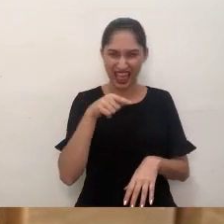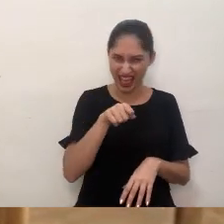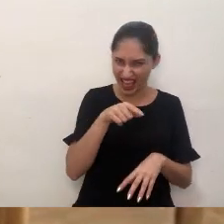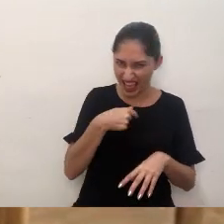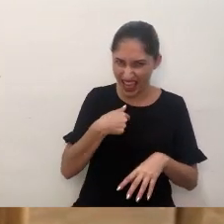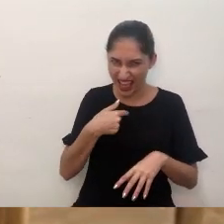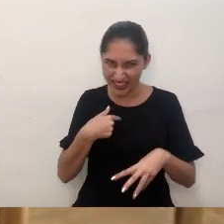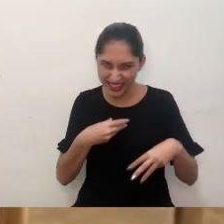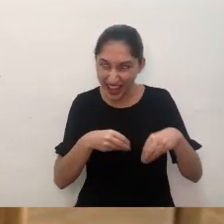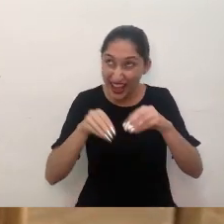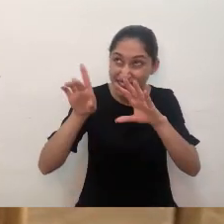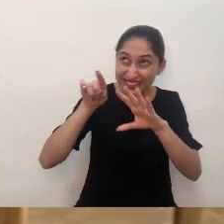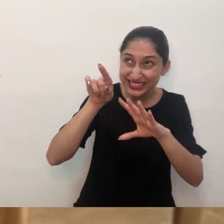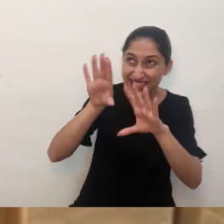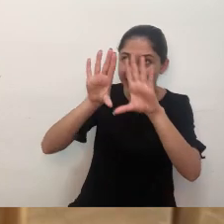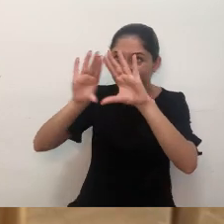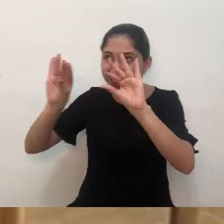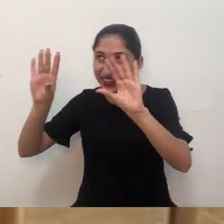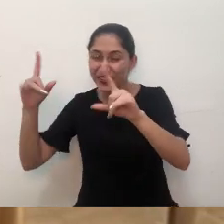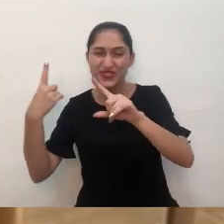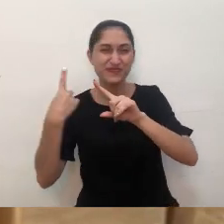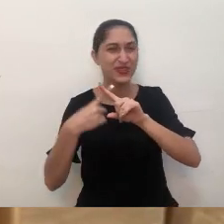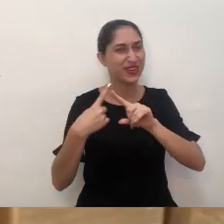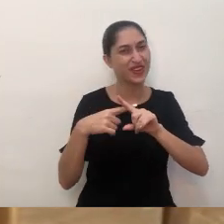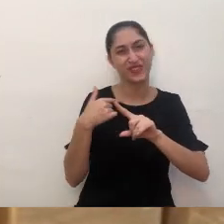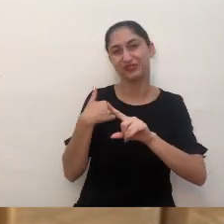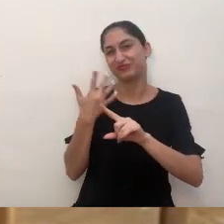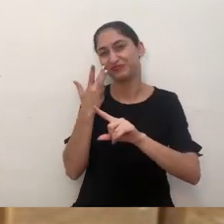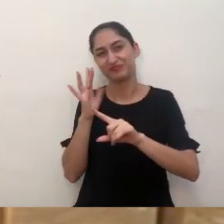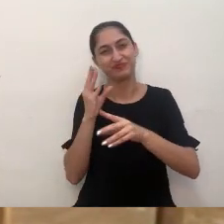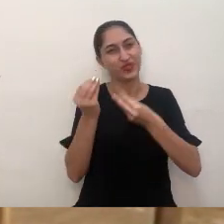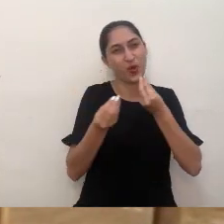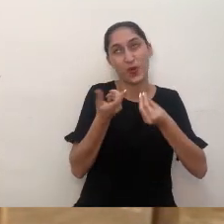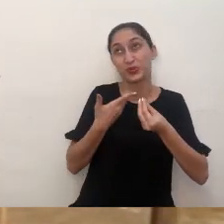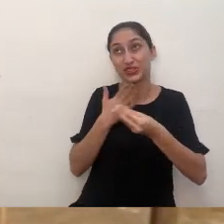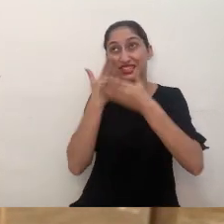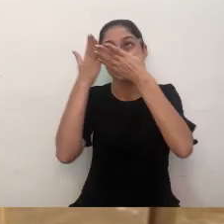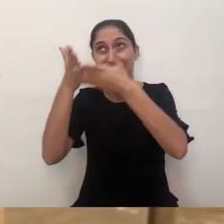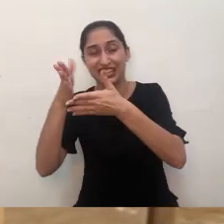pro céu porque não sei do caminho.